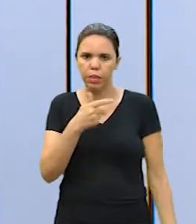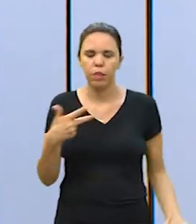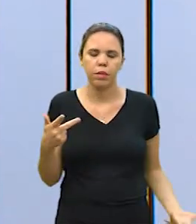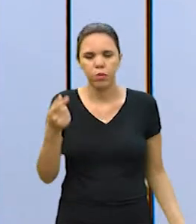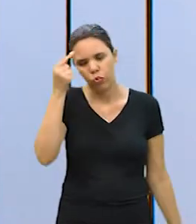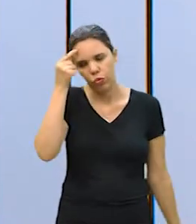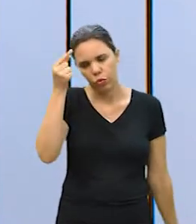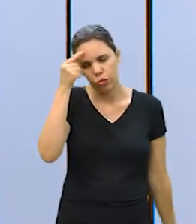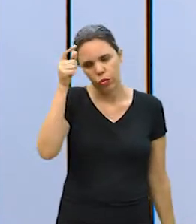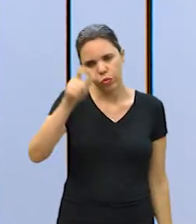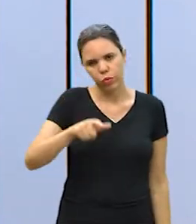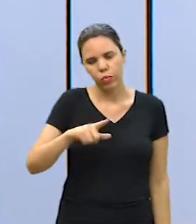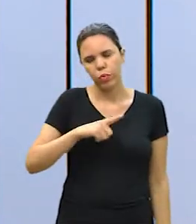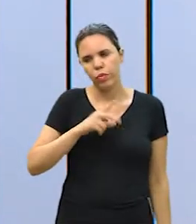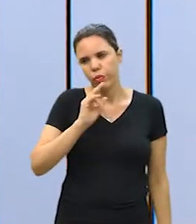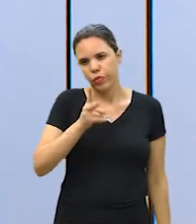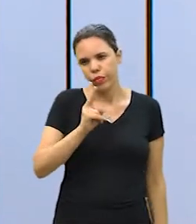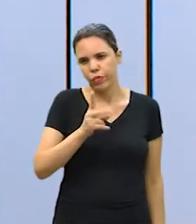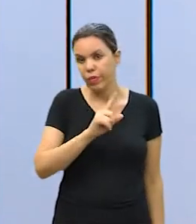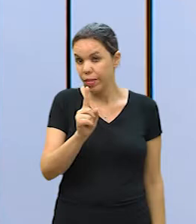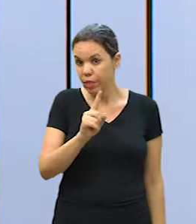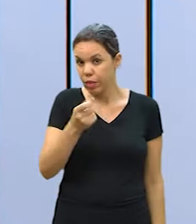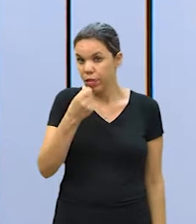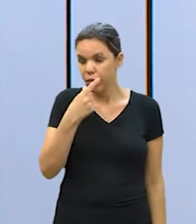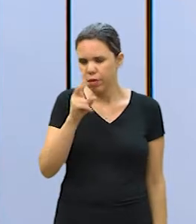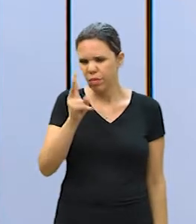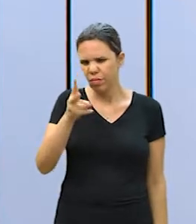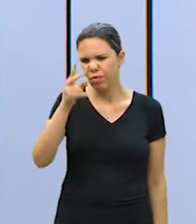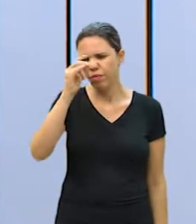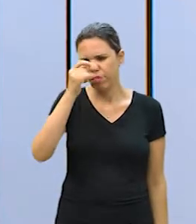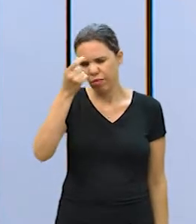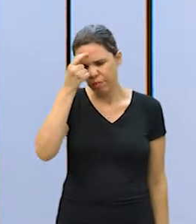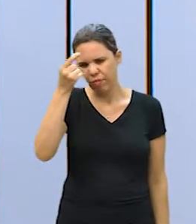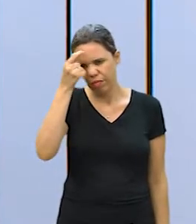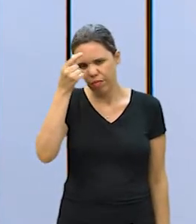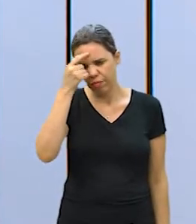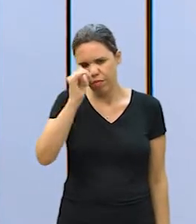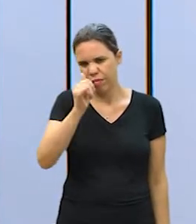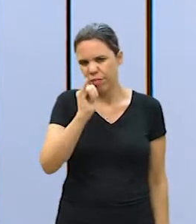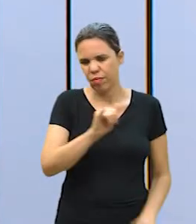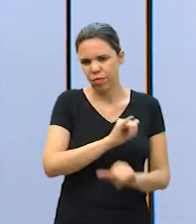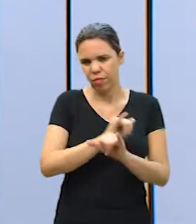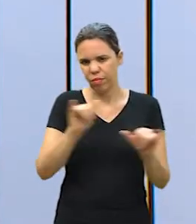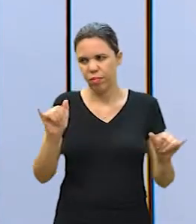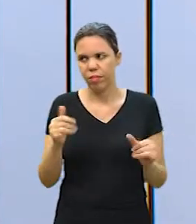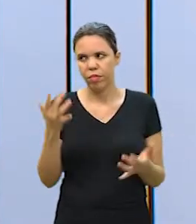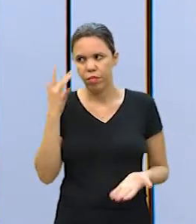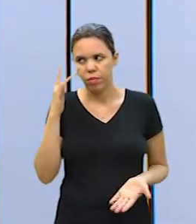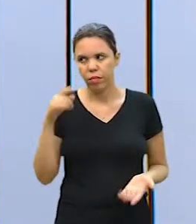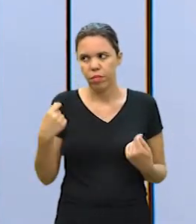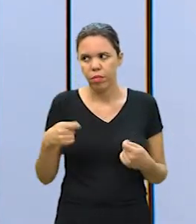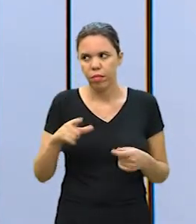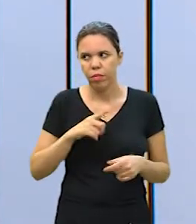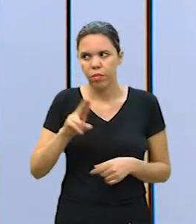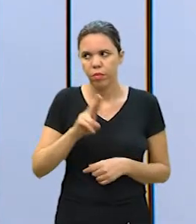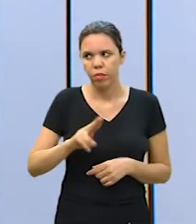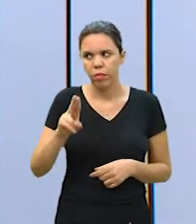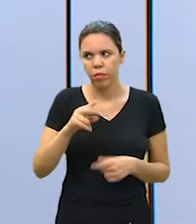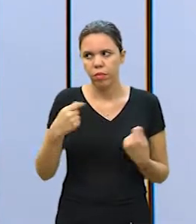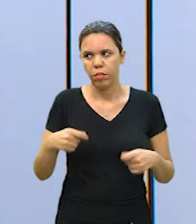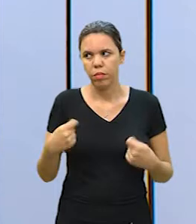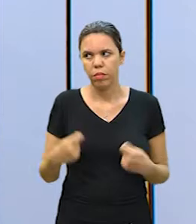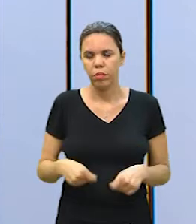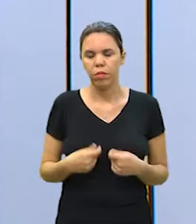vai no inconsciente da pessoa, sempre falando diga não às drogas, mas está sempre martelando aquela campanha publicitária. Eu acho que nós devemos utilizar, e